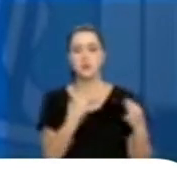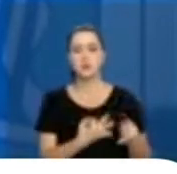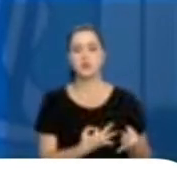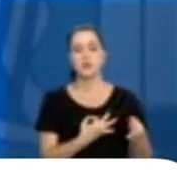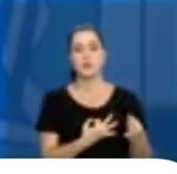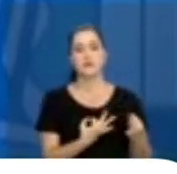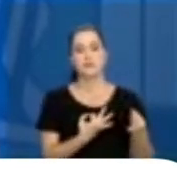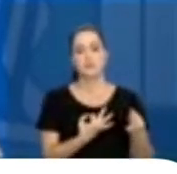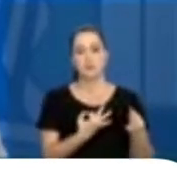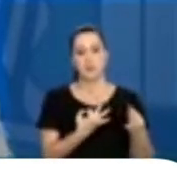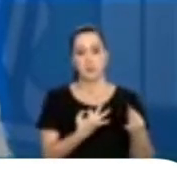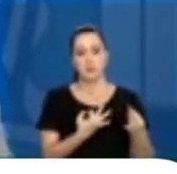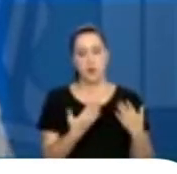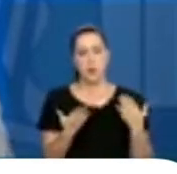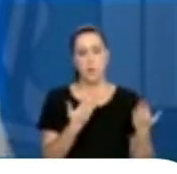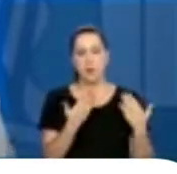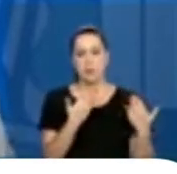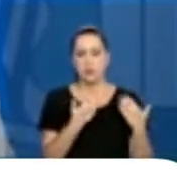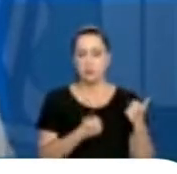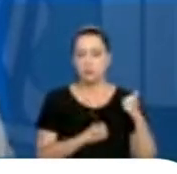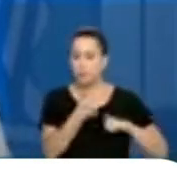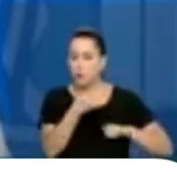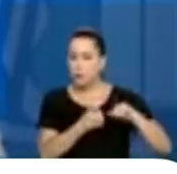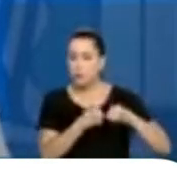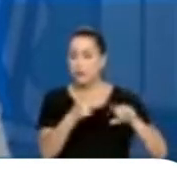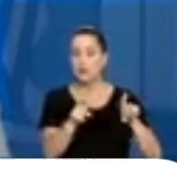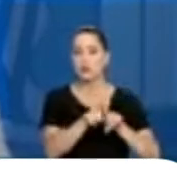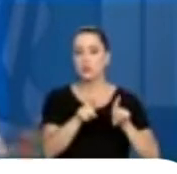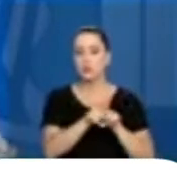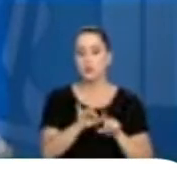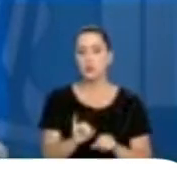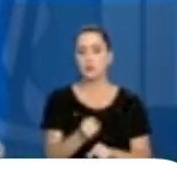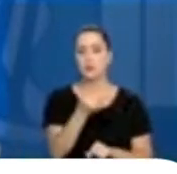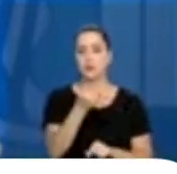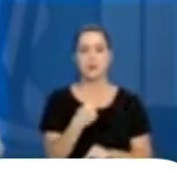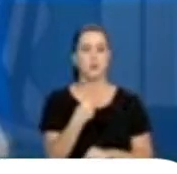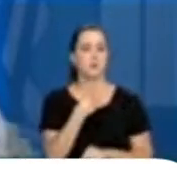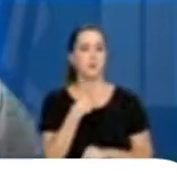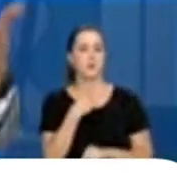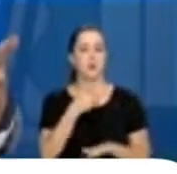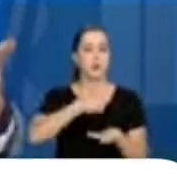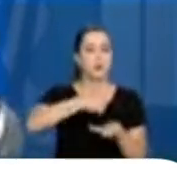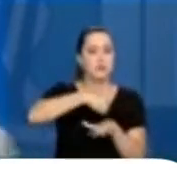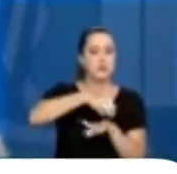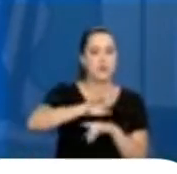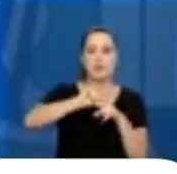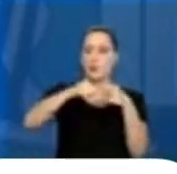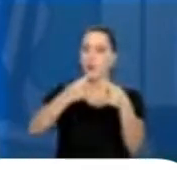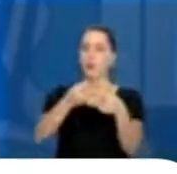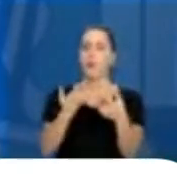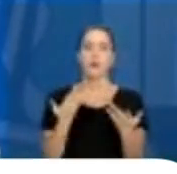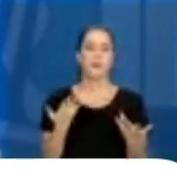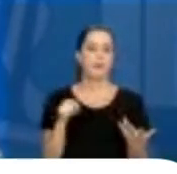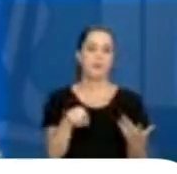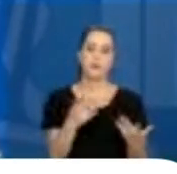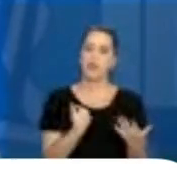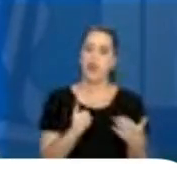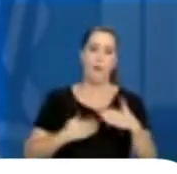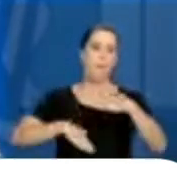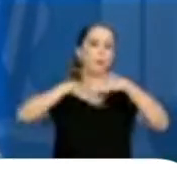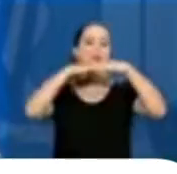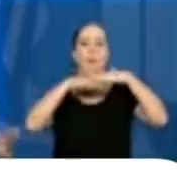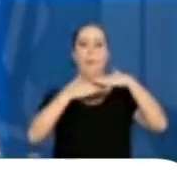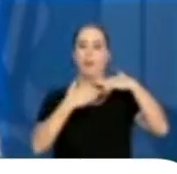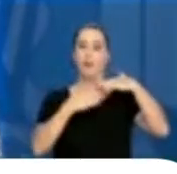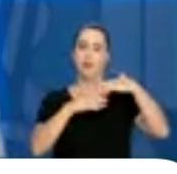tanto em qualidade como também em oportunidade. Não adianta nada a gente ter essa informação depois que passarmos o pico da epidemia.